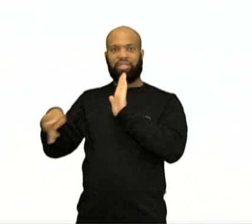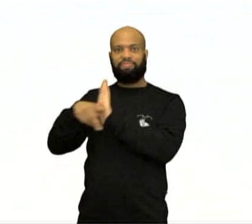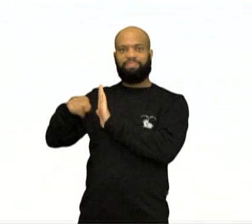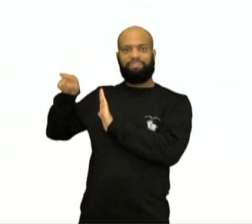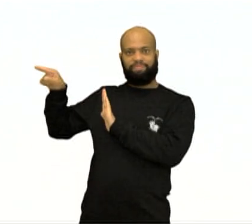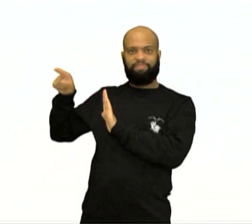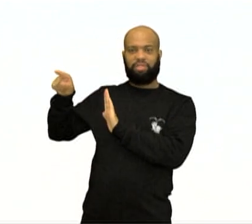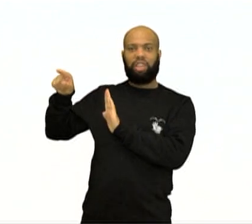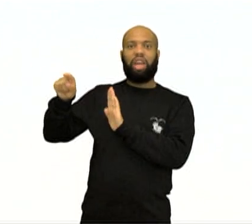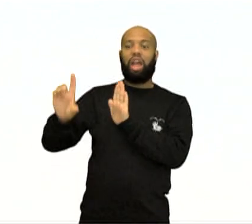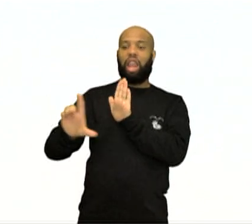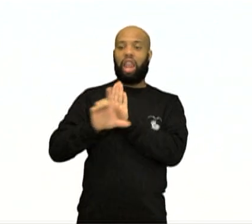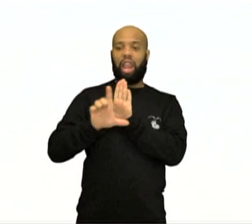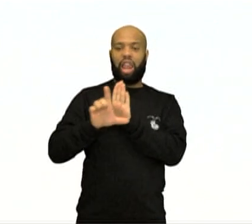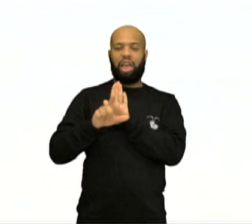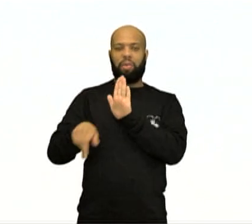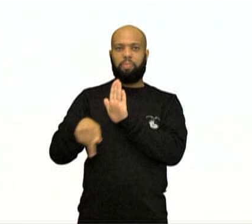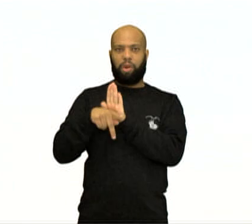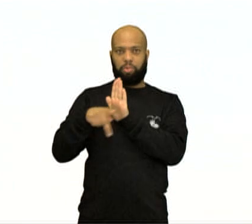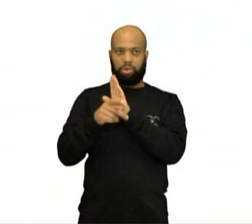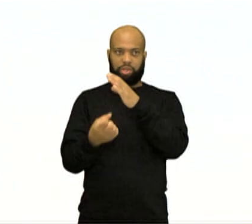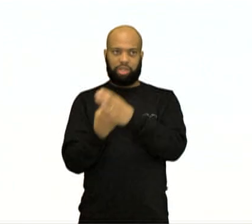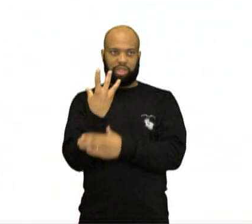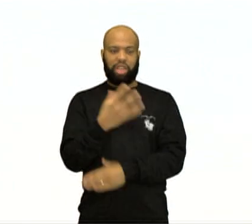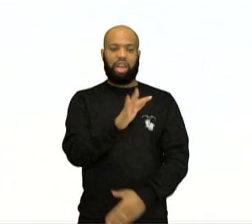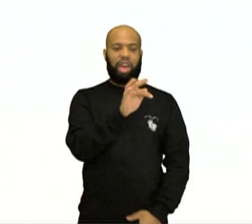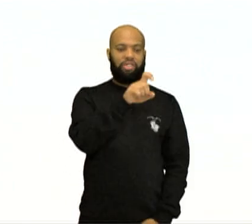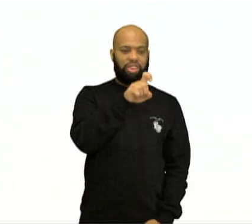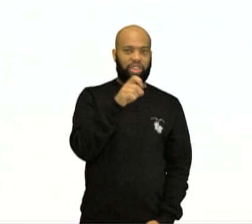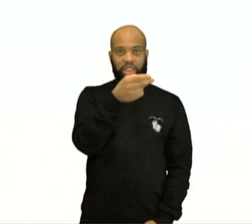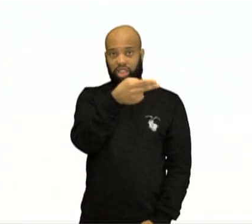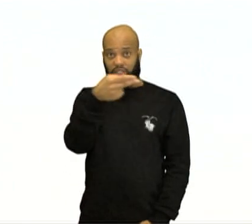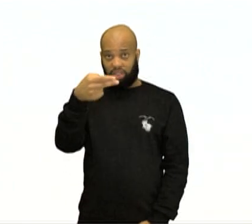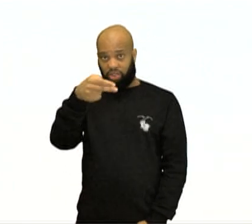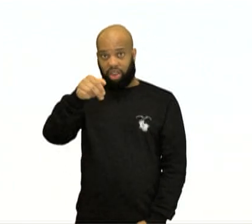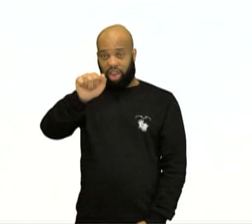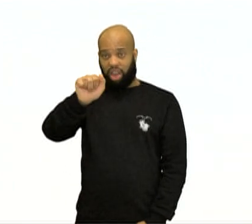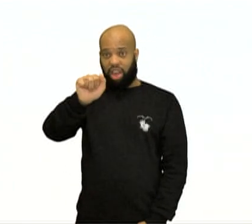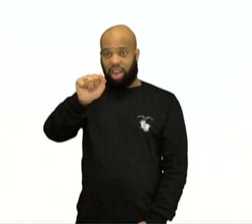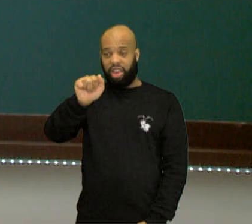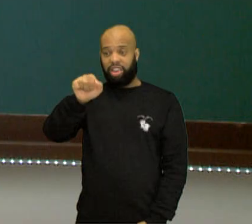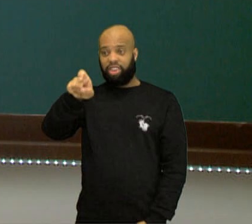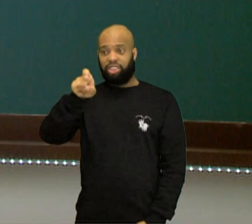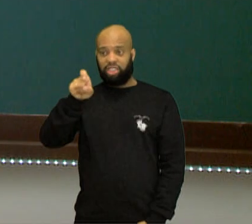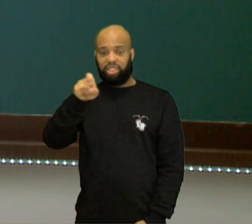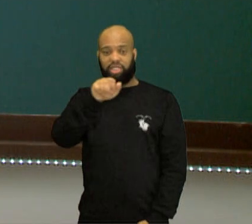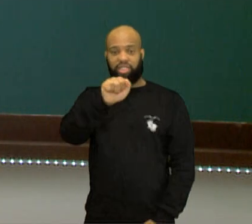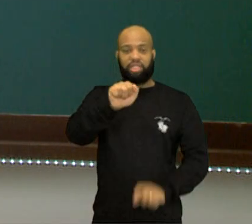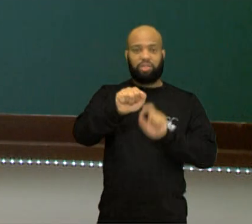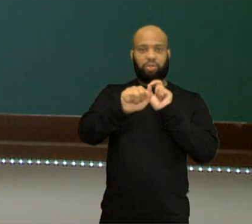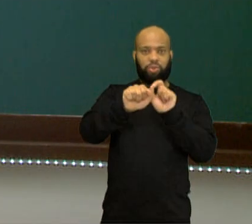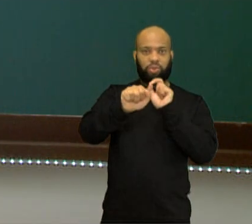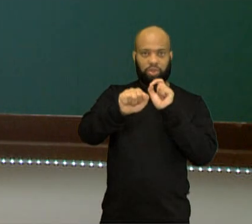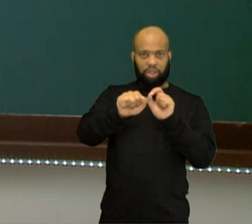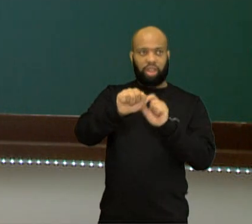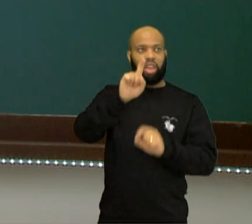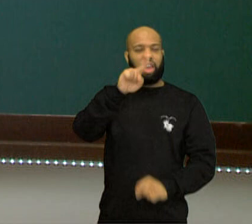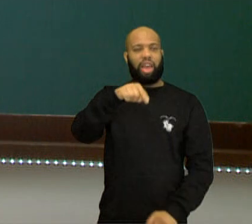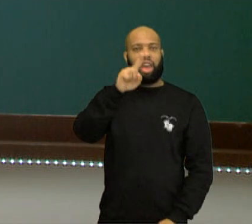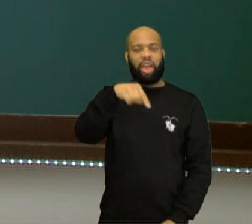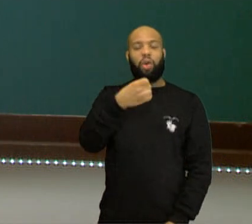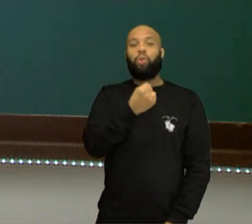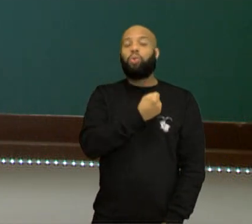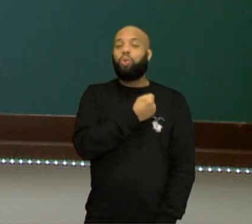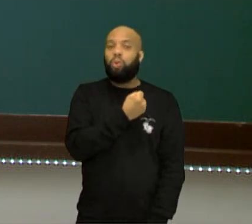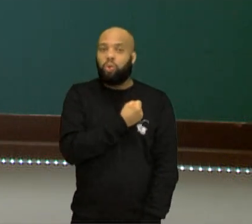de formação, f de x igual a vezes x, né, onde o a é o coeficiente angular, é o